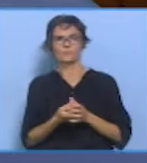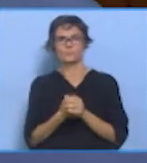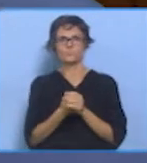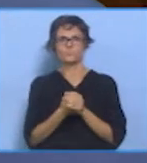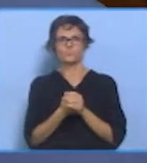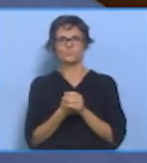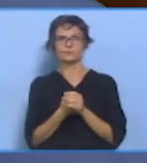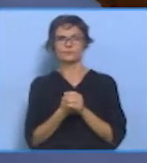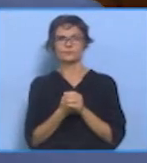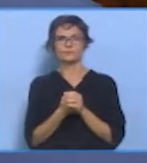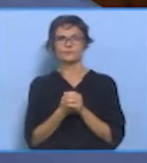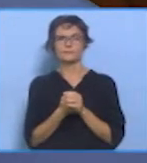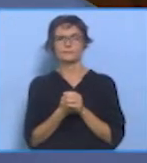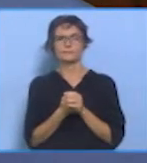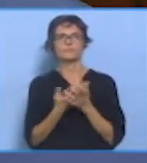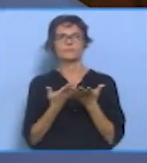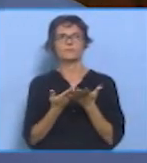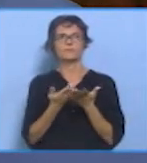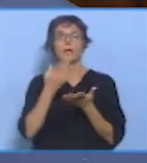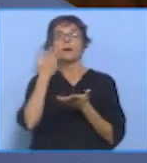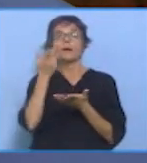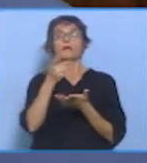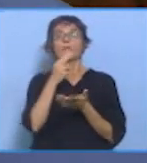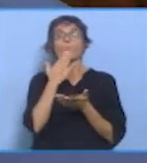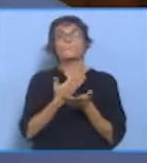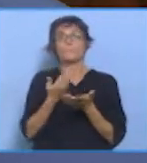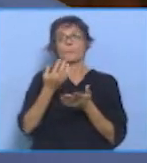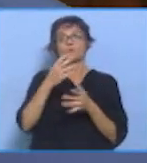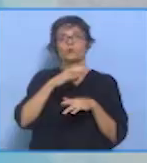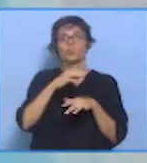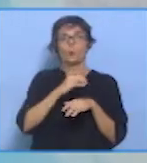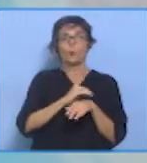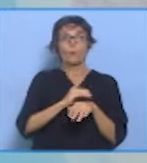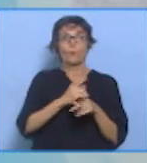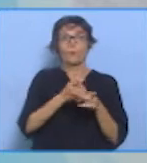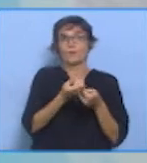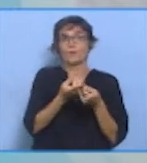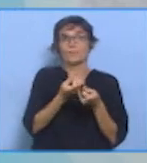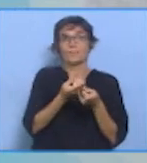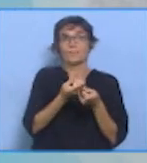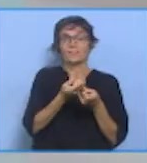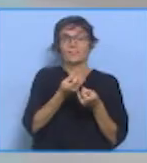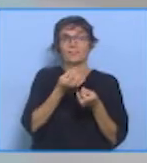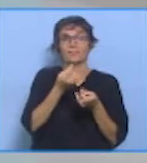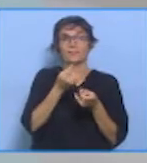Frei, dá-nos o comentário a este texto e esta valorização da dimensão da fé diante da doença. Muito